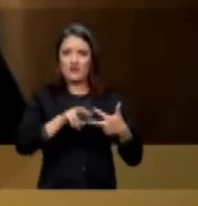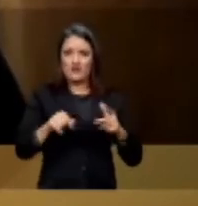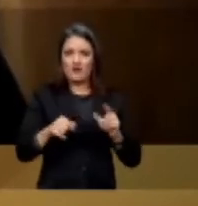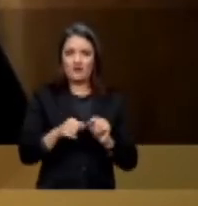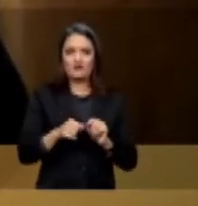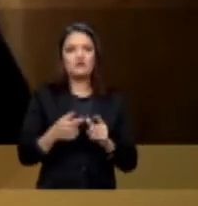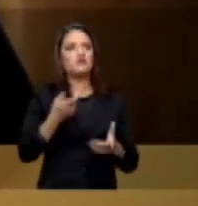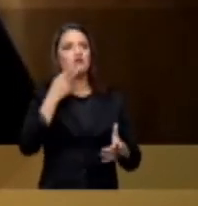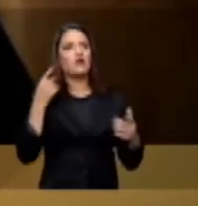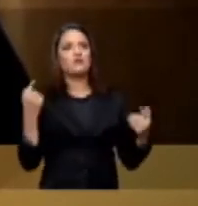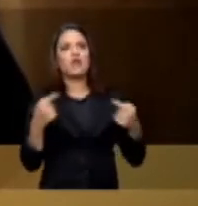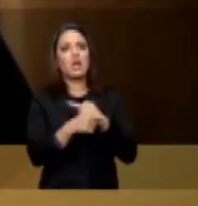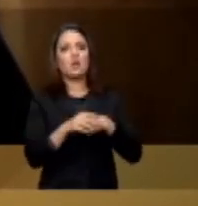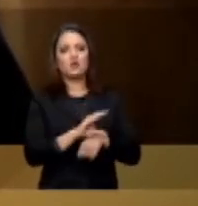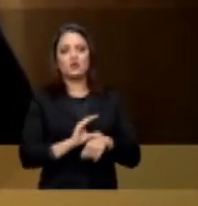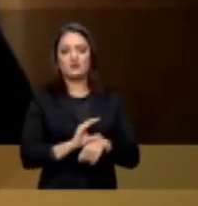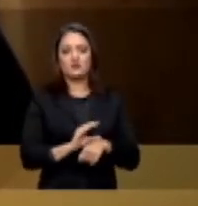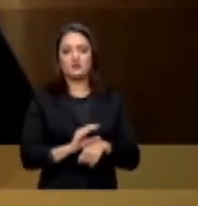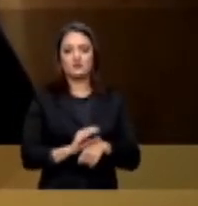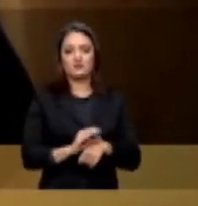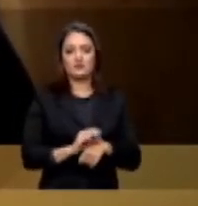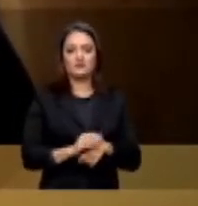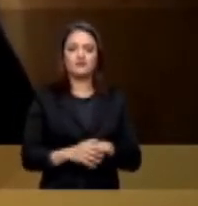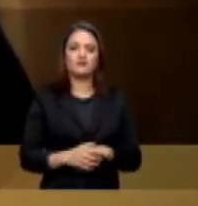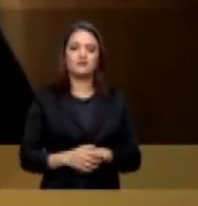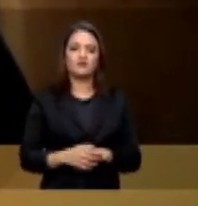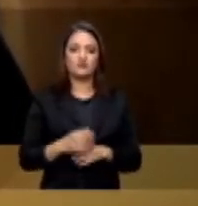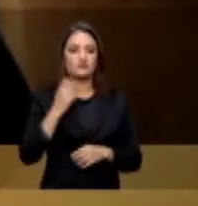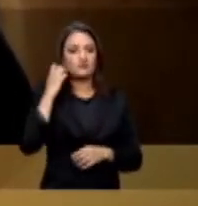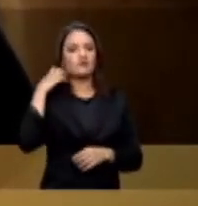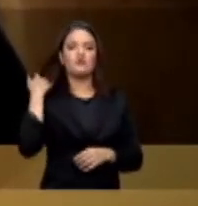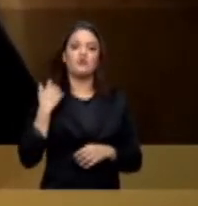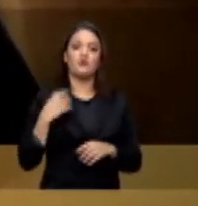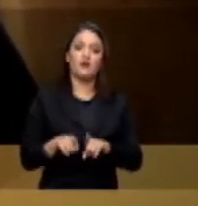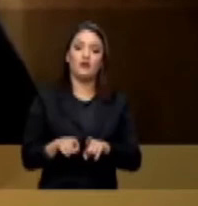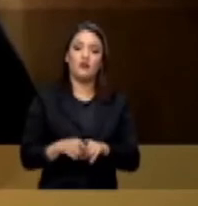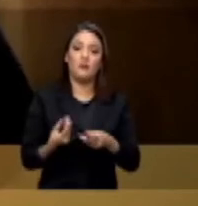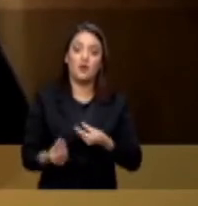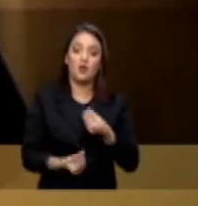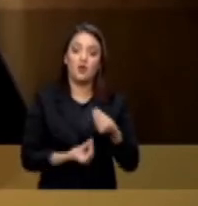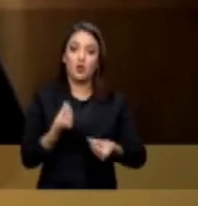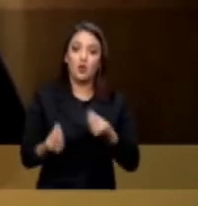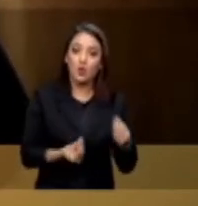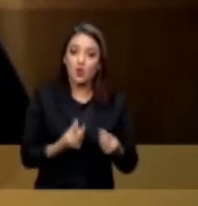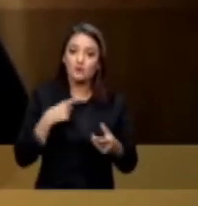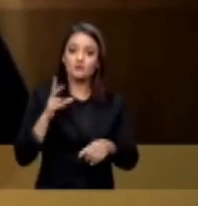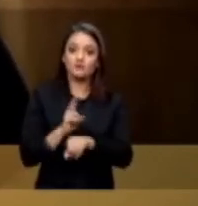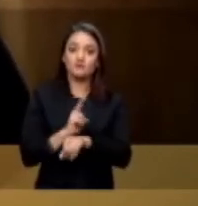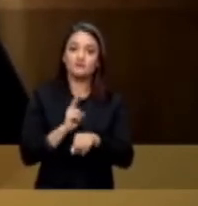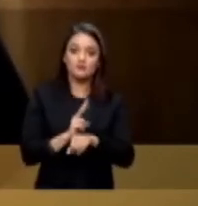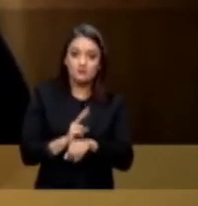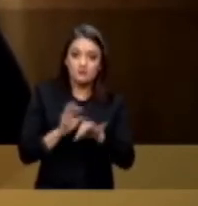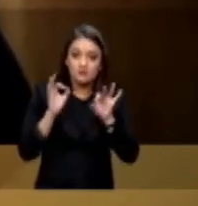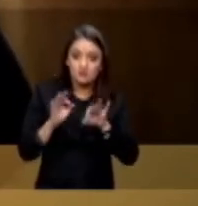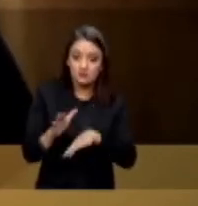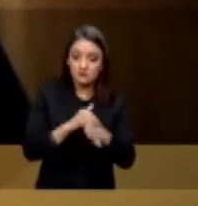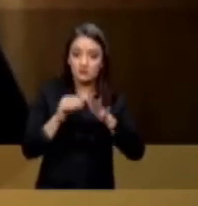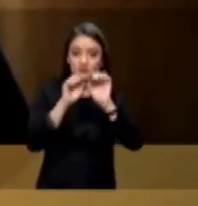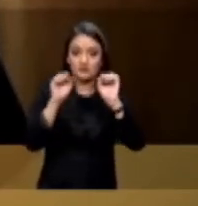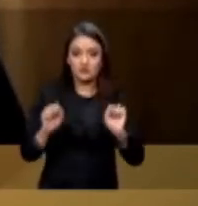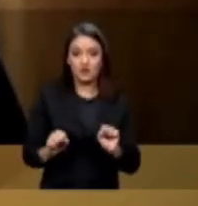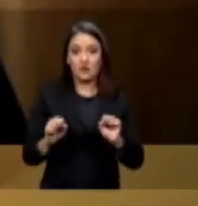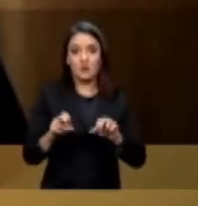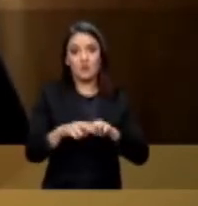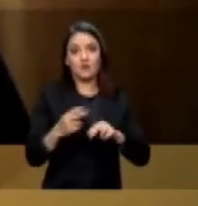fundamento da inconstitucionalidade? E como zelar pela coerência de todo o sistema com relação a outras